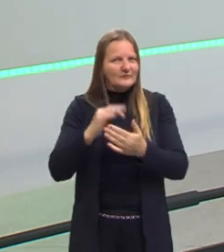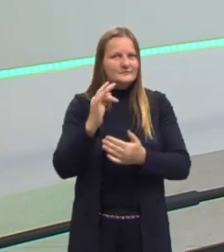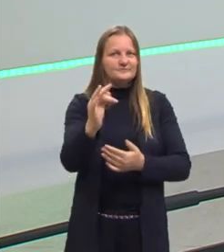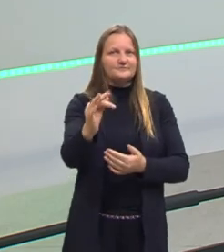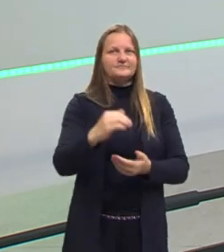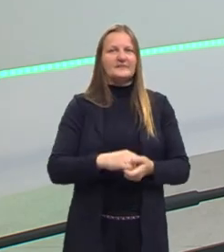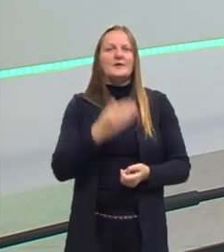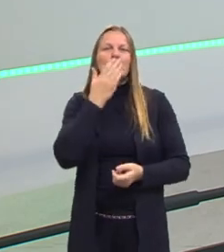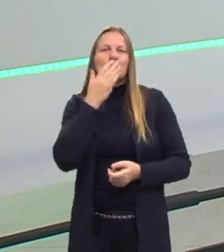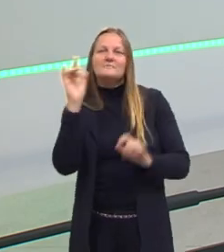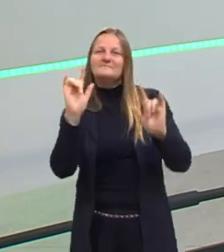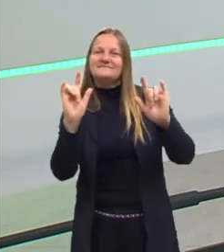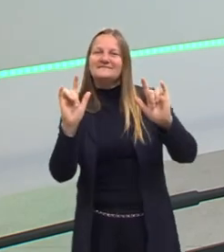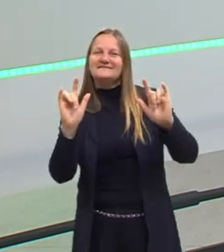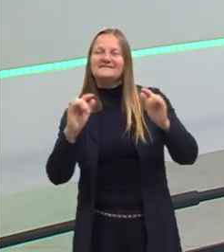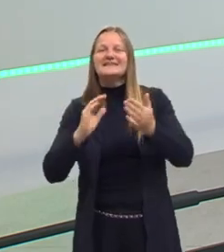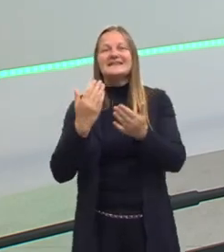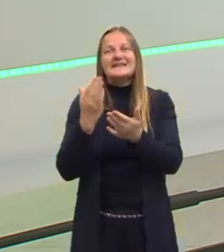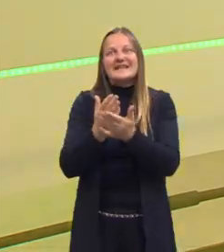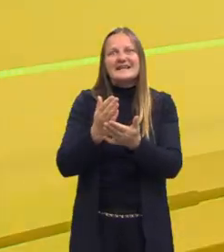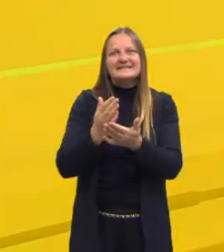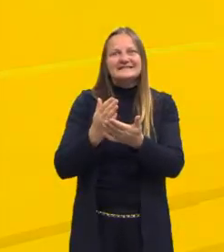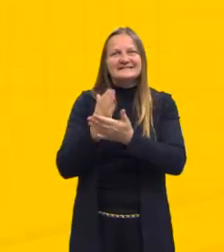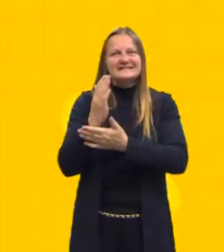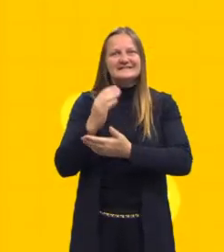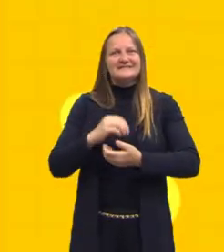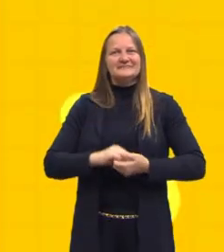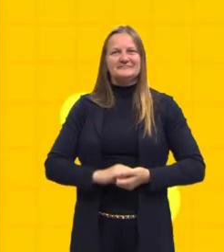tchau tchau e até a próxima